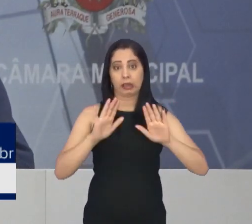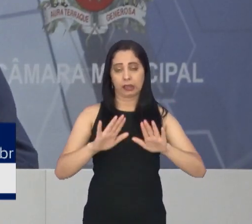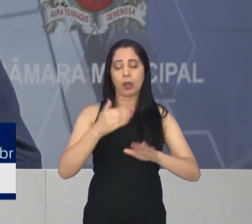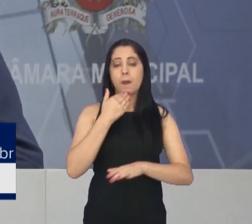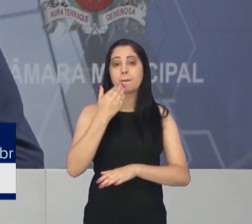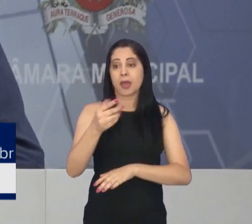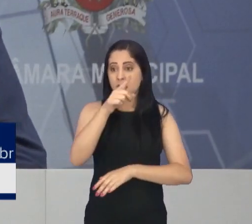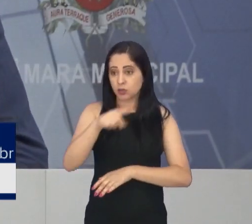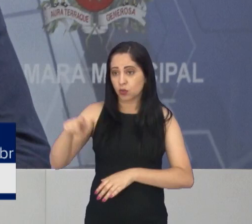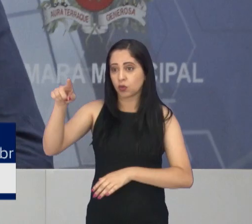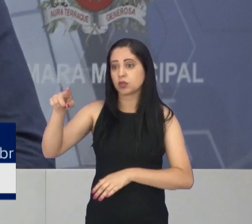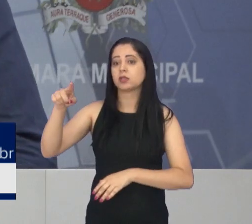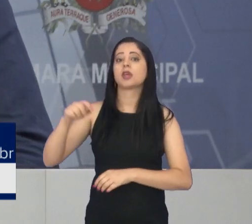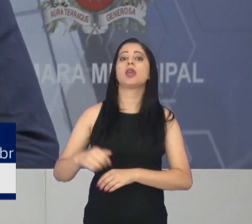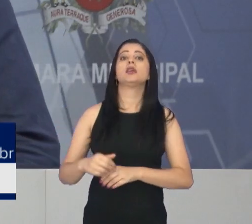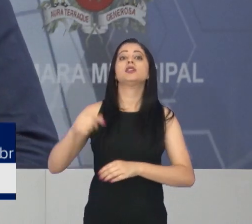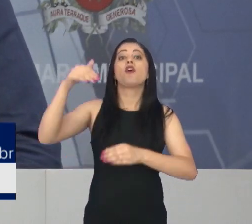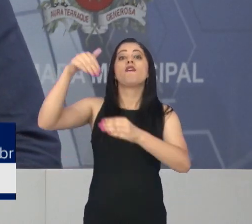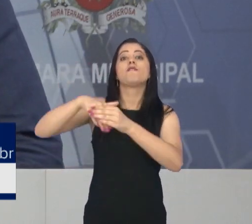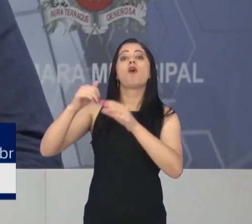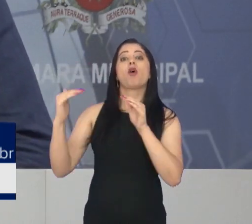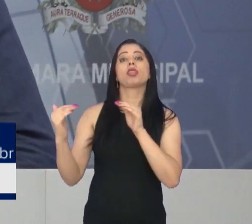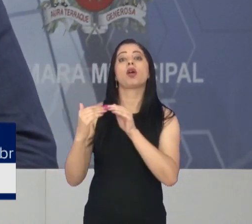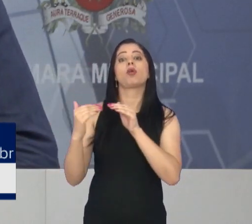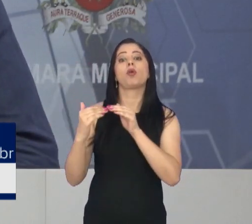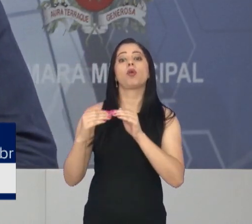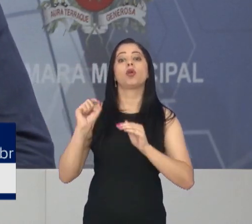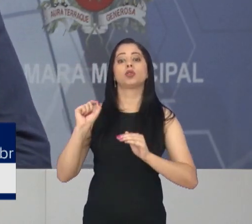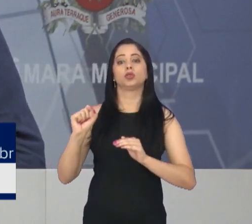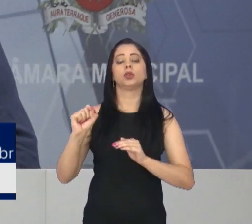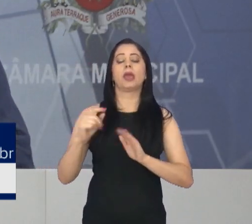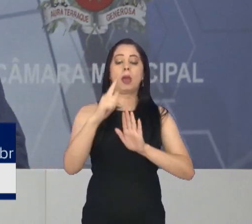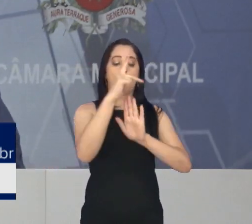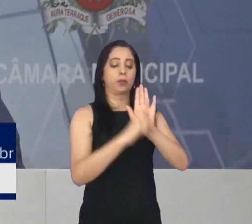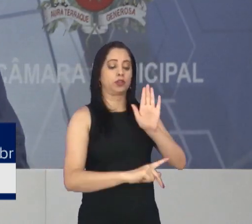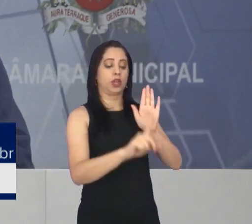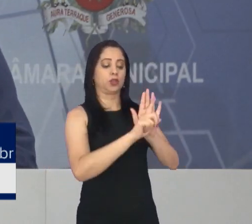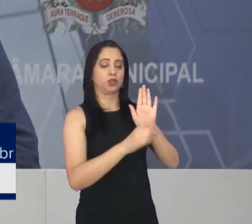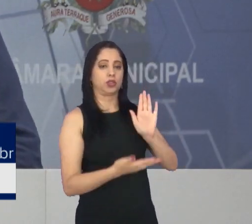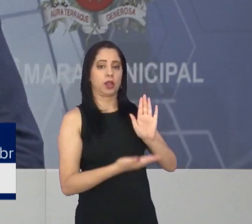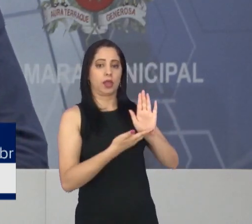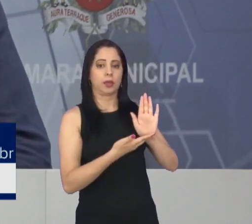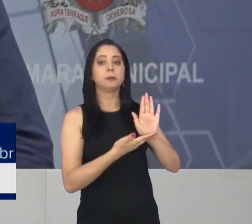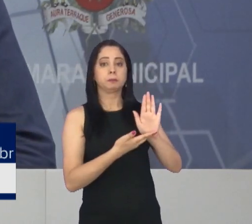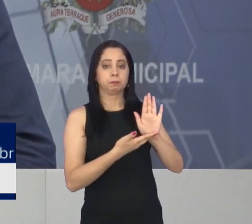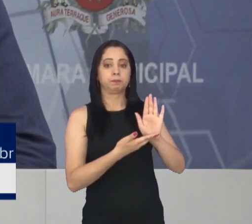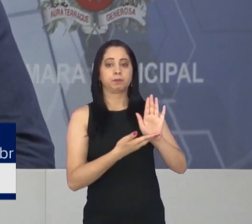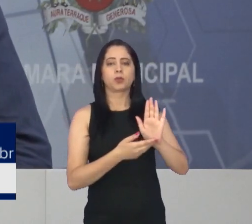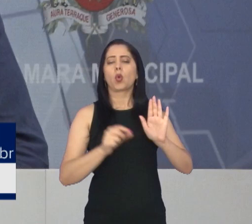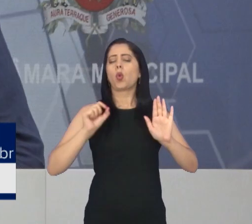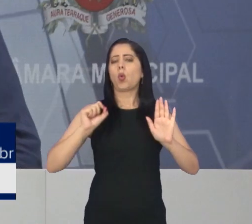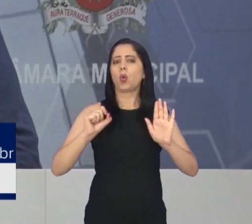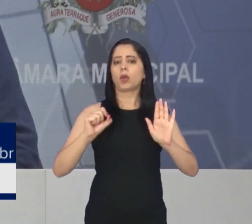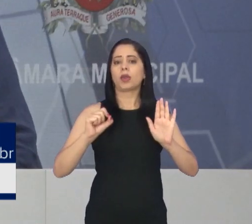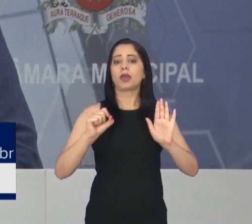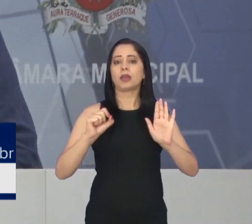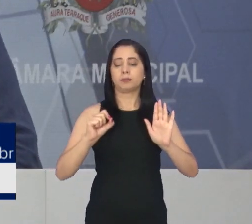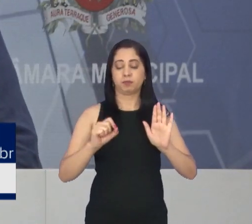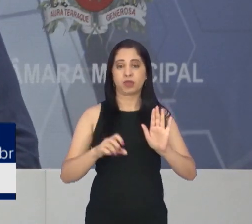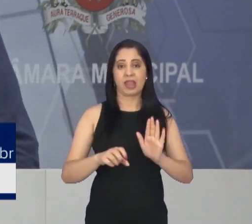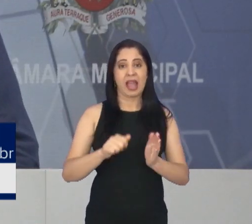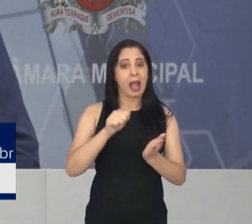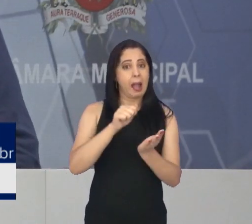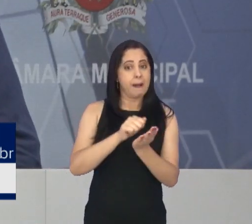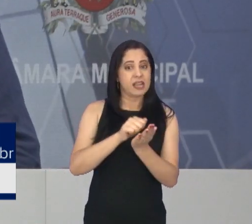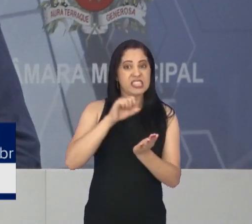vereadores, submetendo a esta colenda da Casa de Leis o presente projeto de lei que determina multa